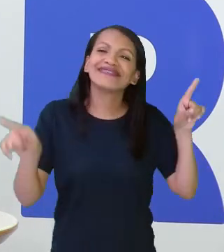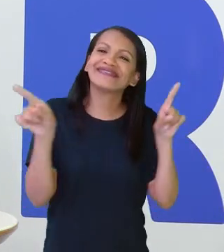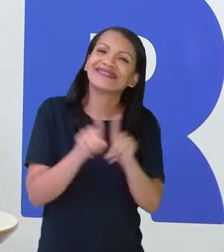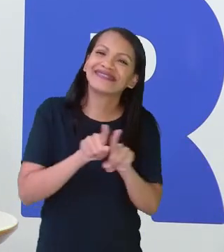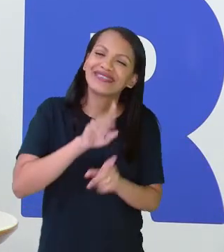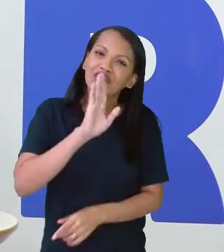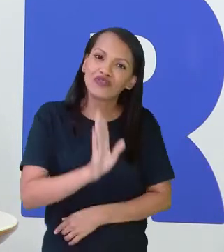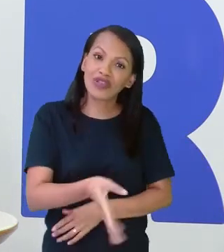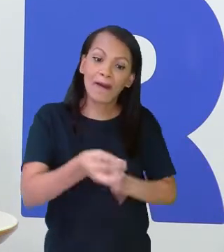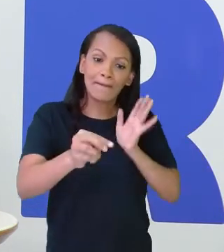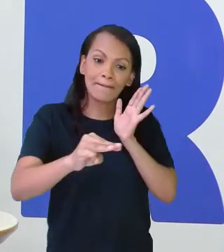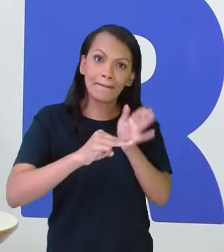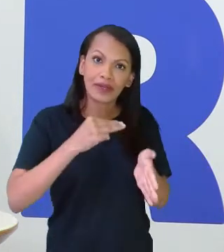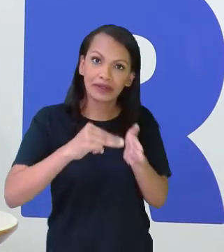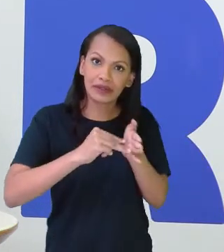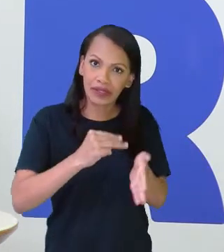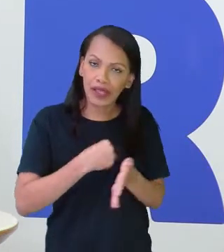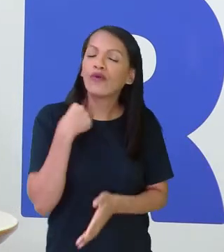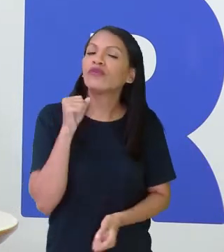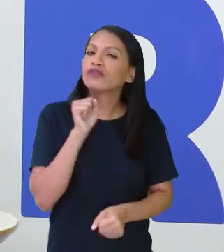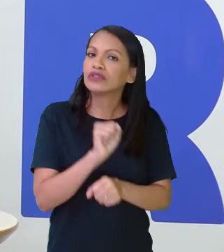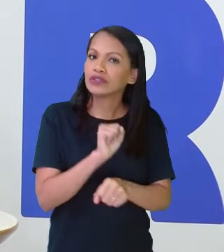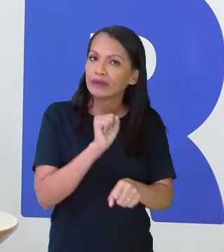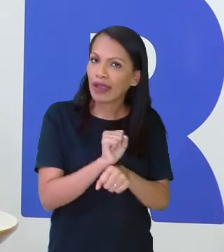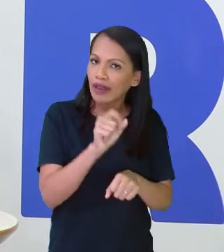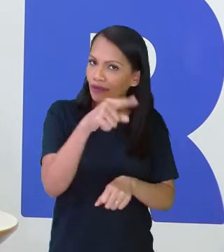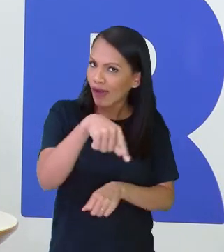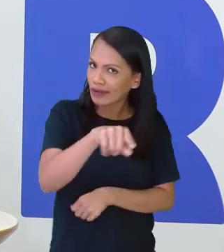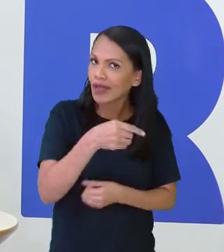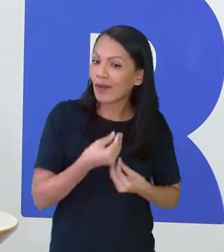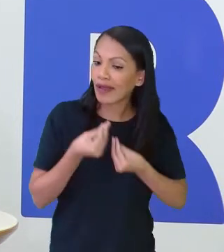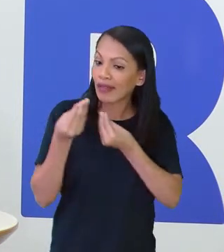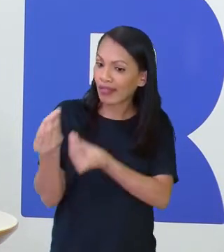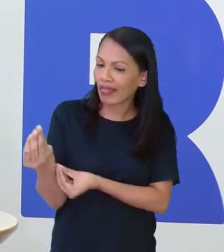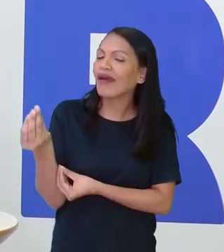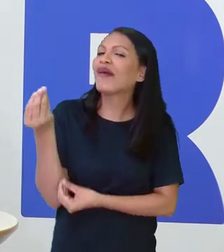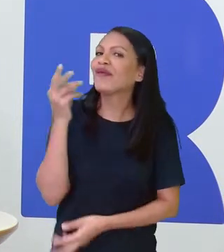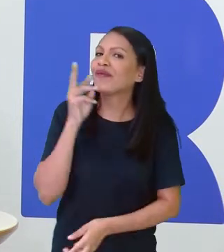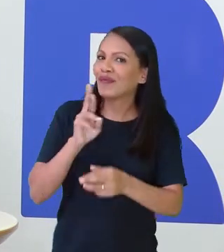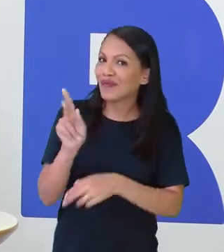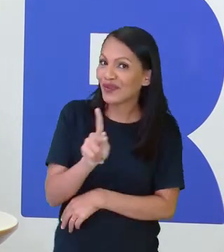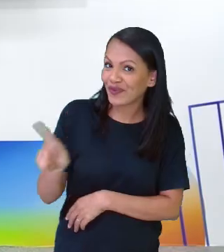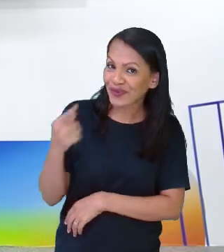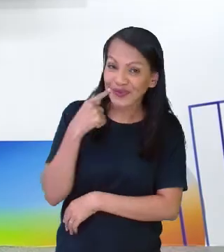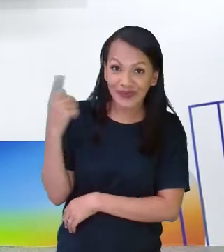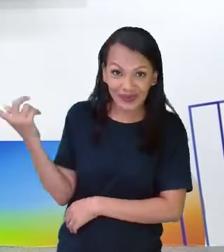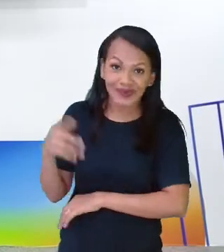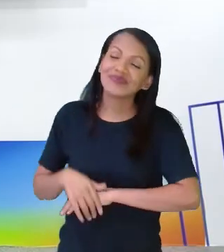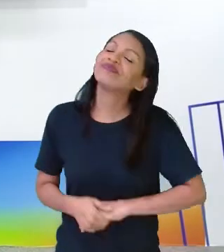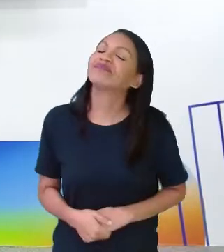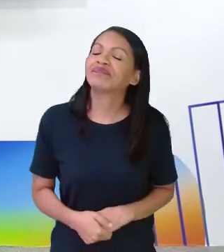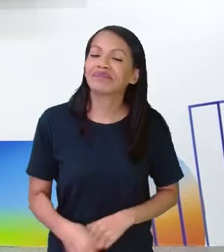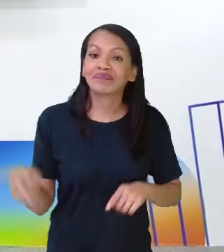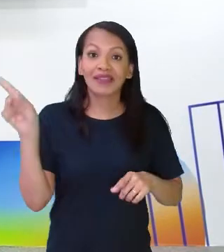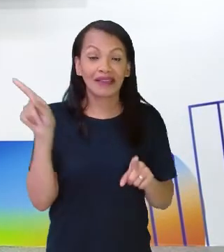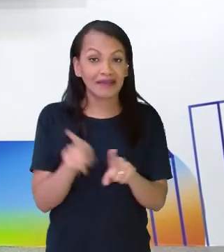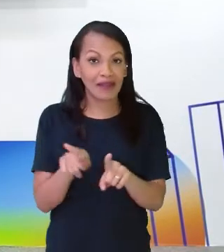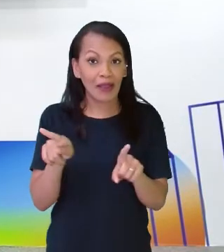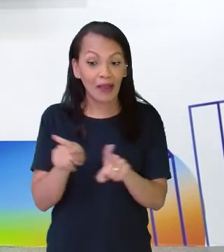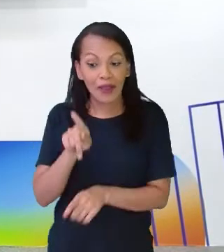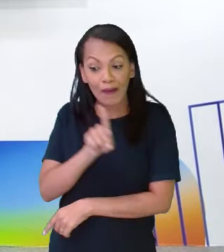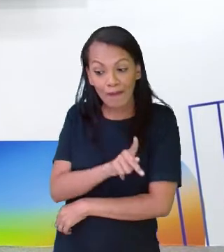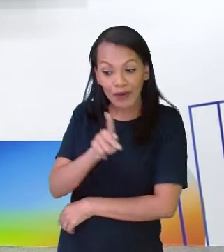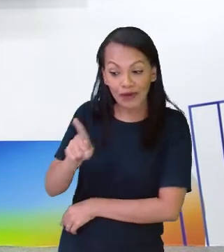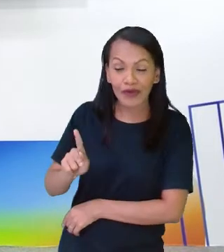Já manda a mensagem. Eu estou por aqui para repassar para o professor. Vamos embora. Pois é. Além da professora